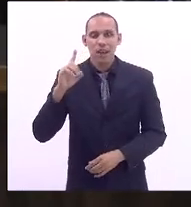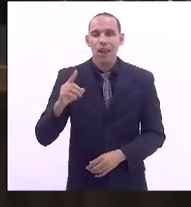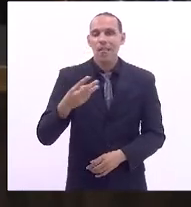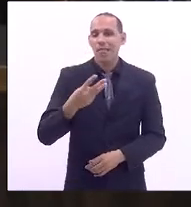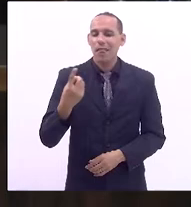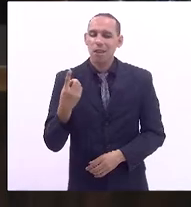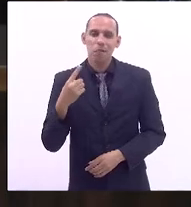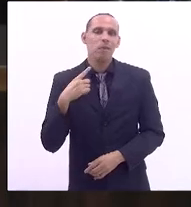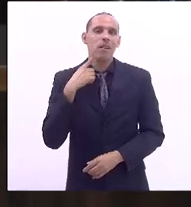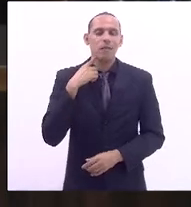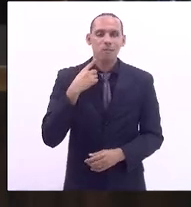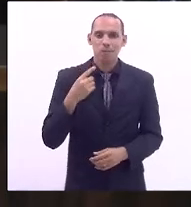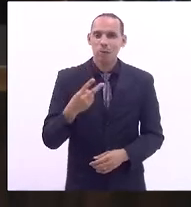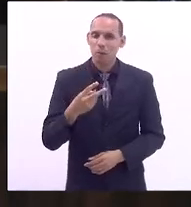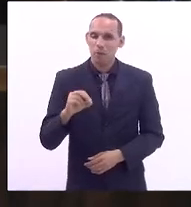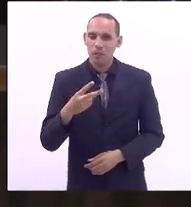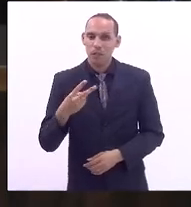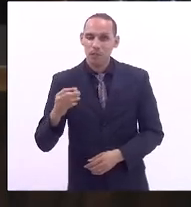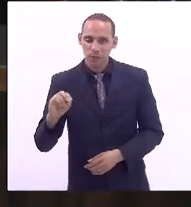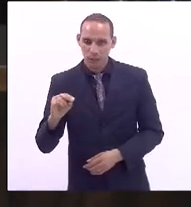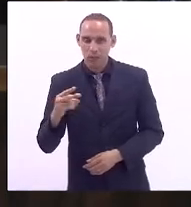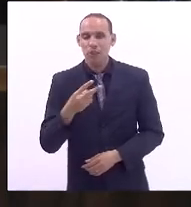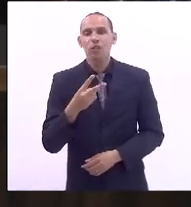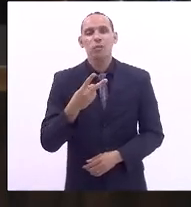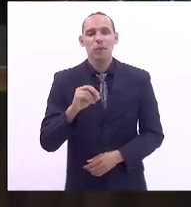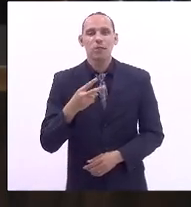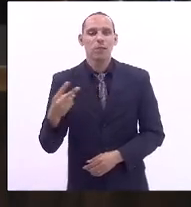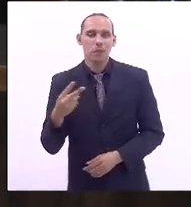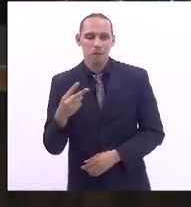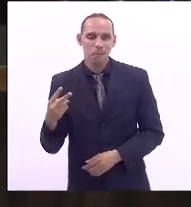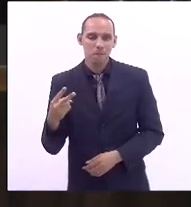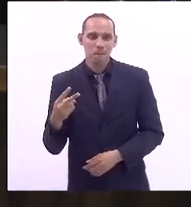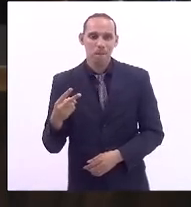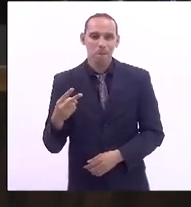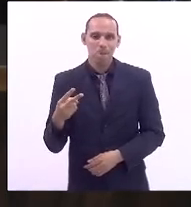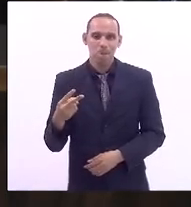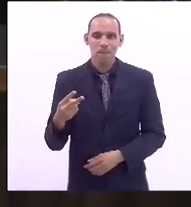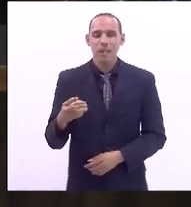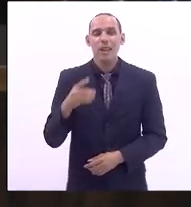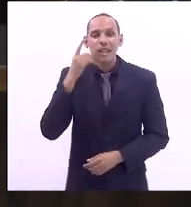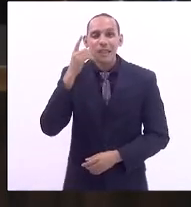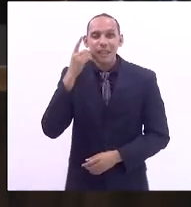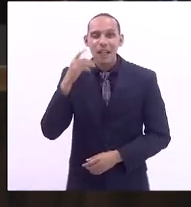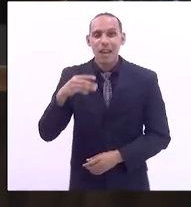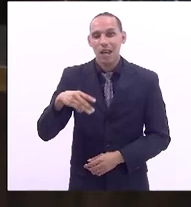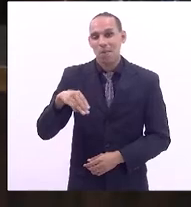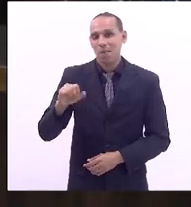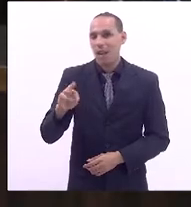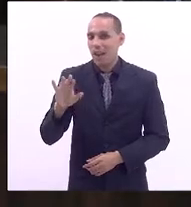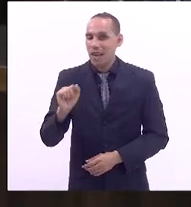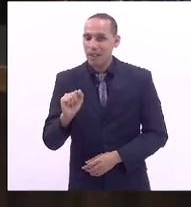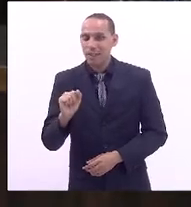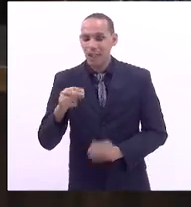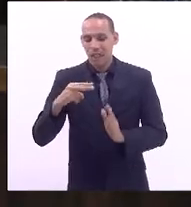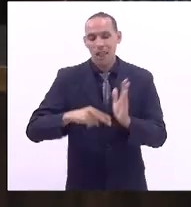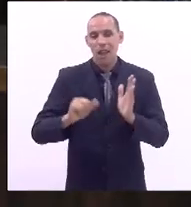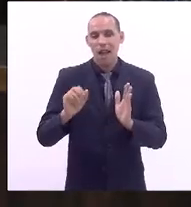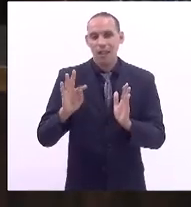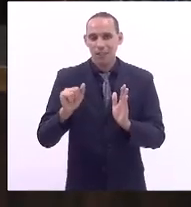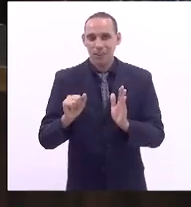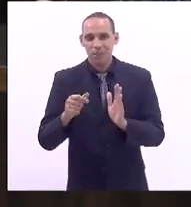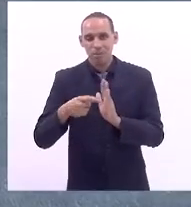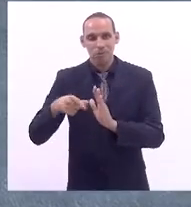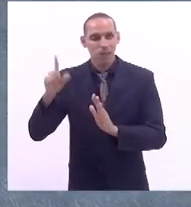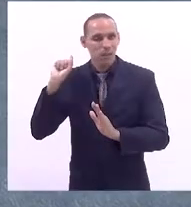pedal do dia 31 de Maio 2022 a presidência convida a deputada Martha Rocha fazer a leitura da ata da sessão